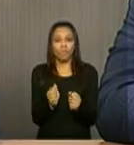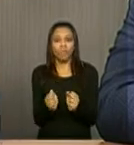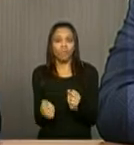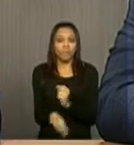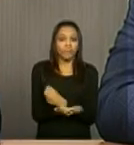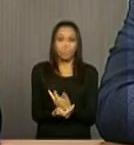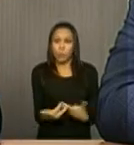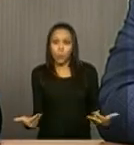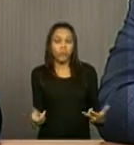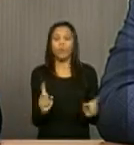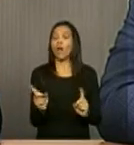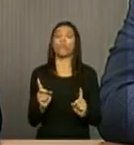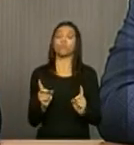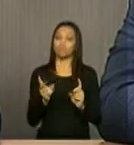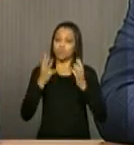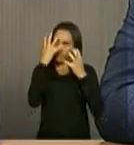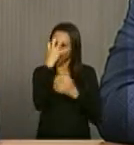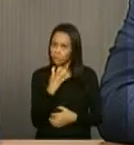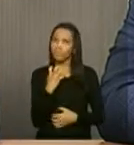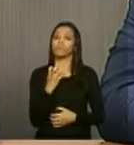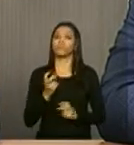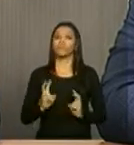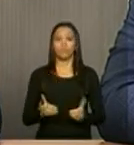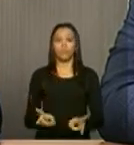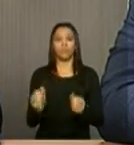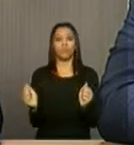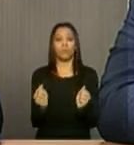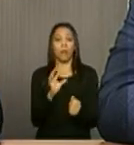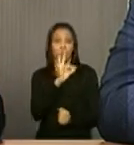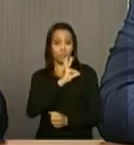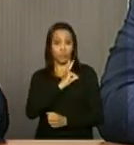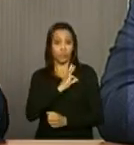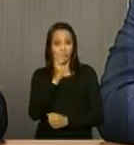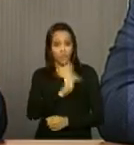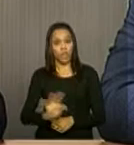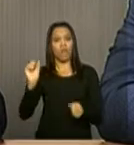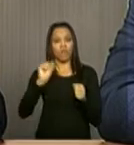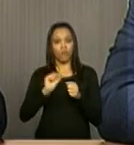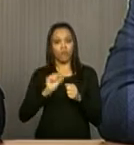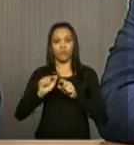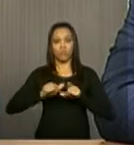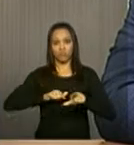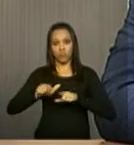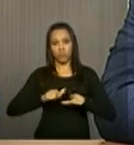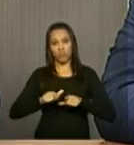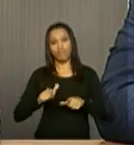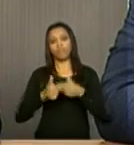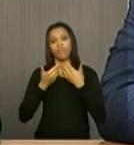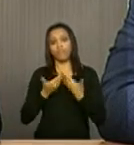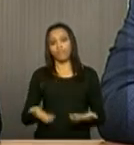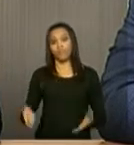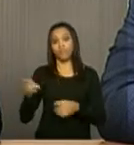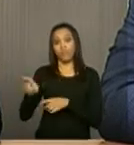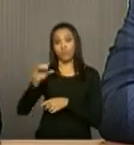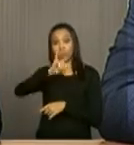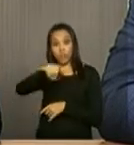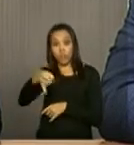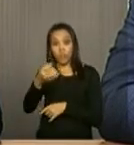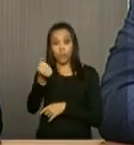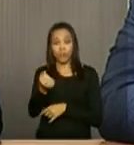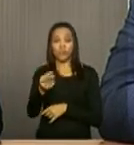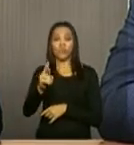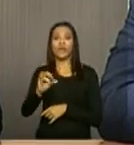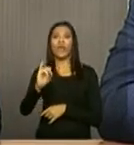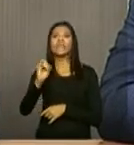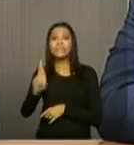polícia federal independente assim se cumpriu e assim se fez doutor jair ac participou